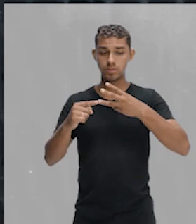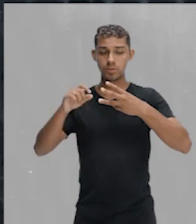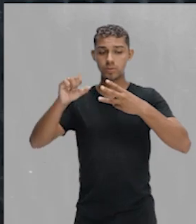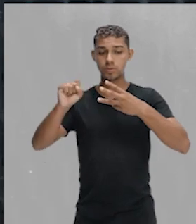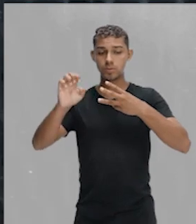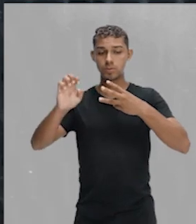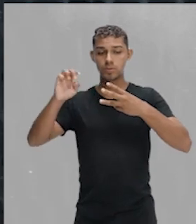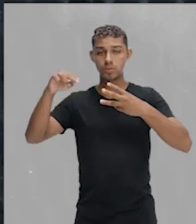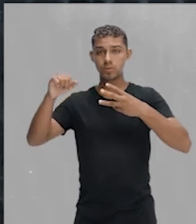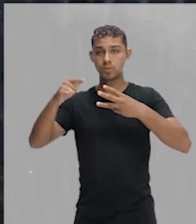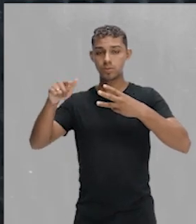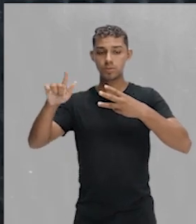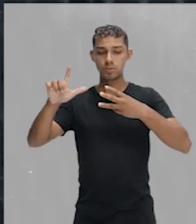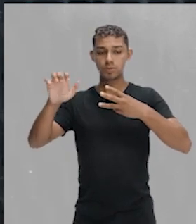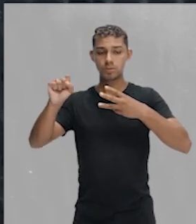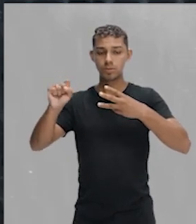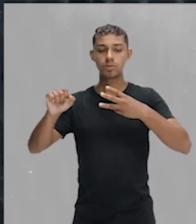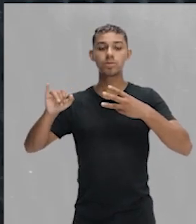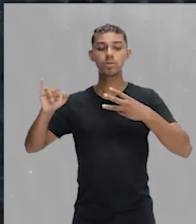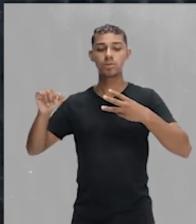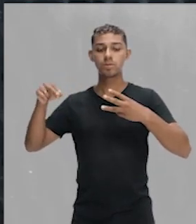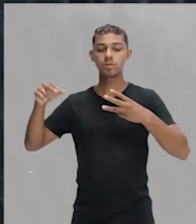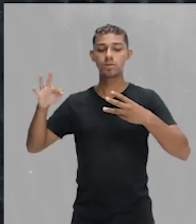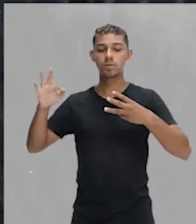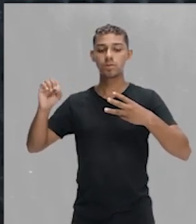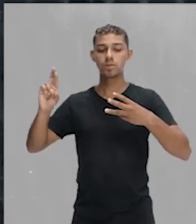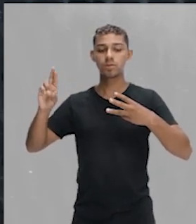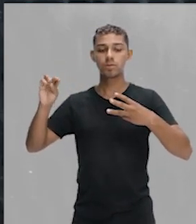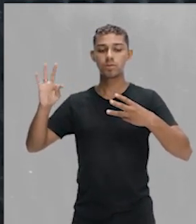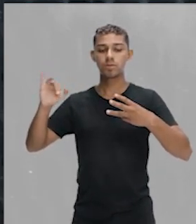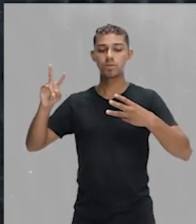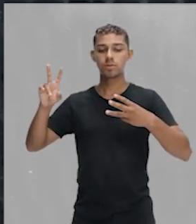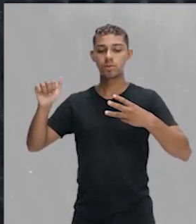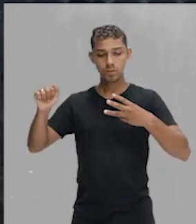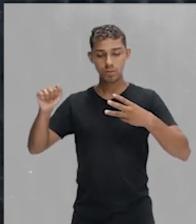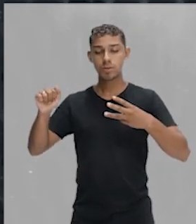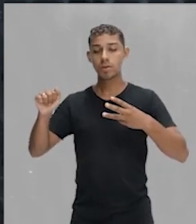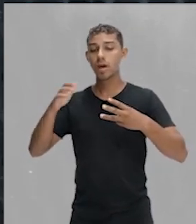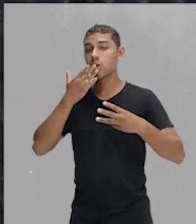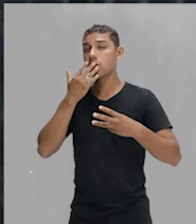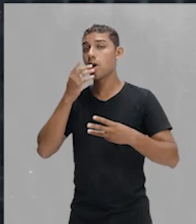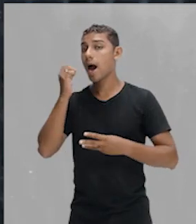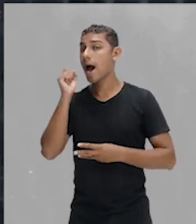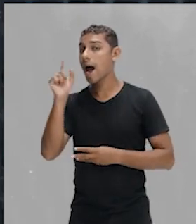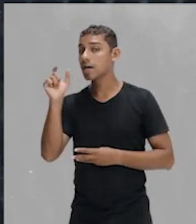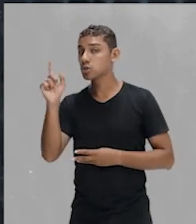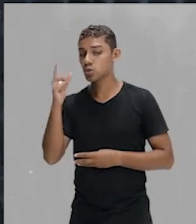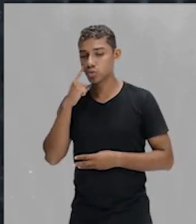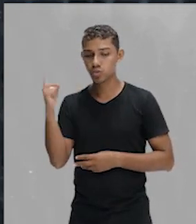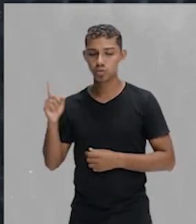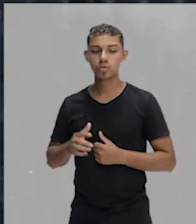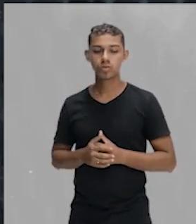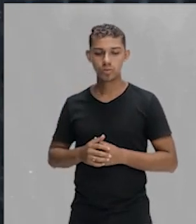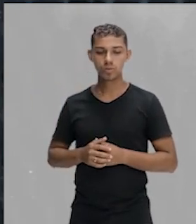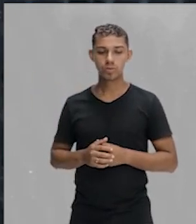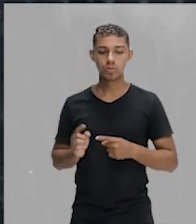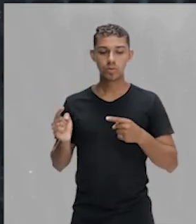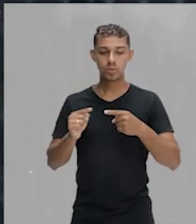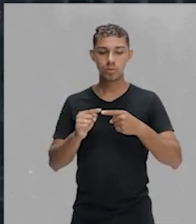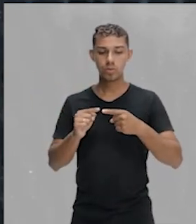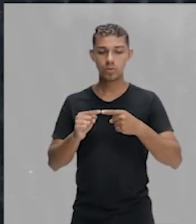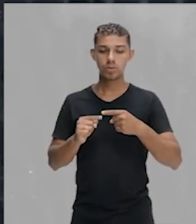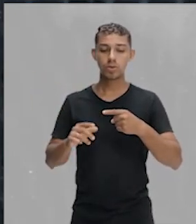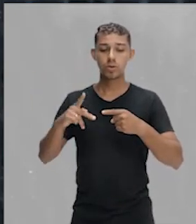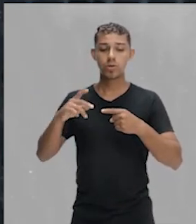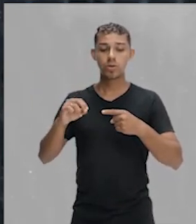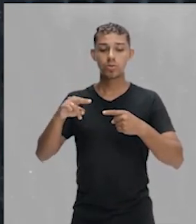de imagens, señales informativas, que são esses que estão de azul. Ponto de informação turística,